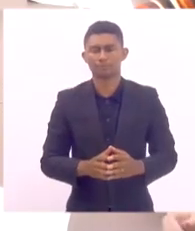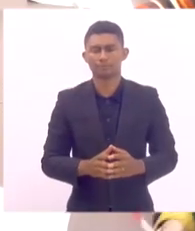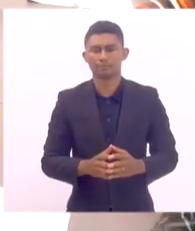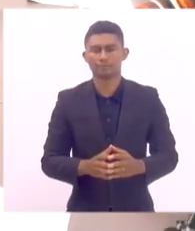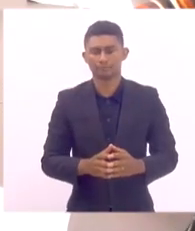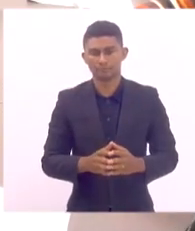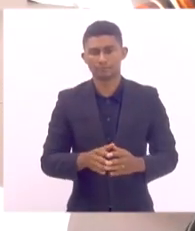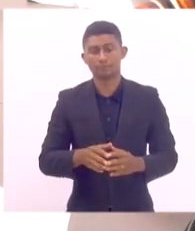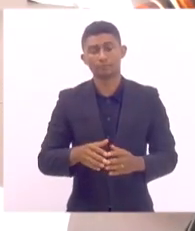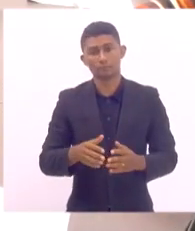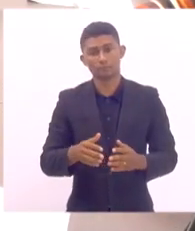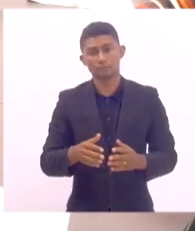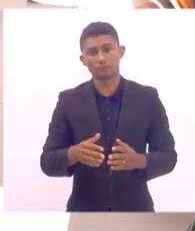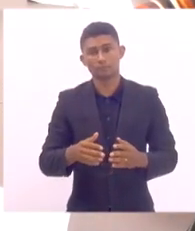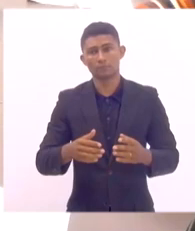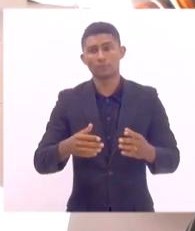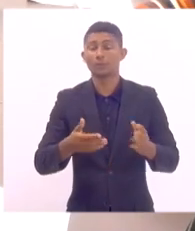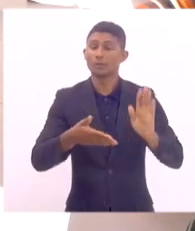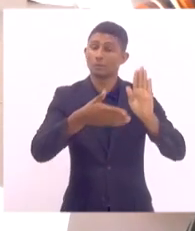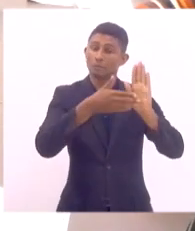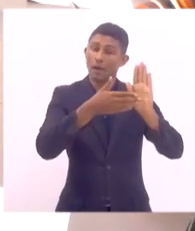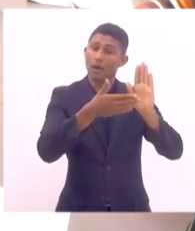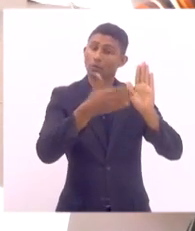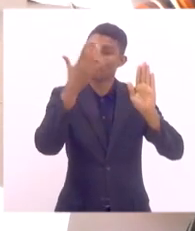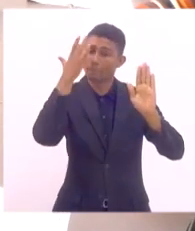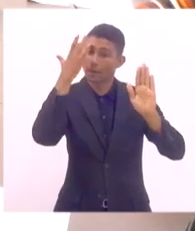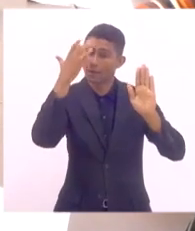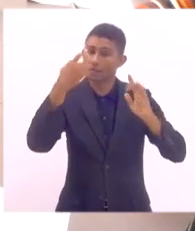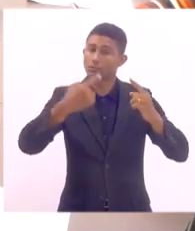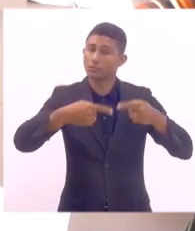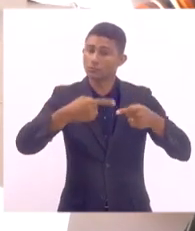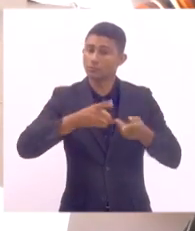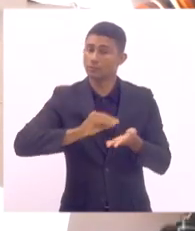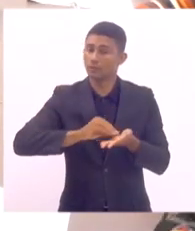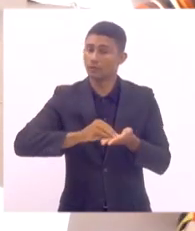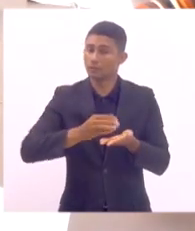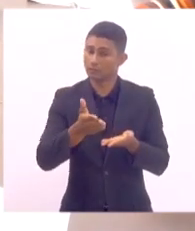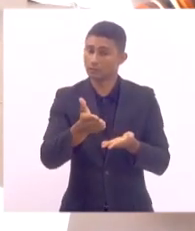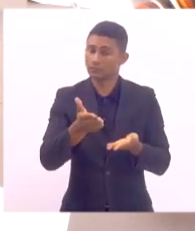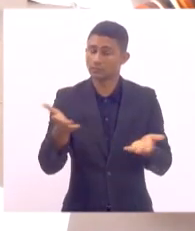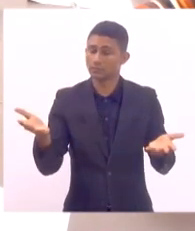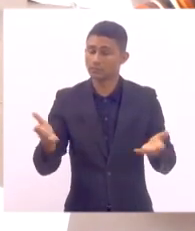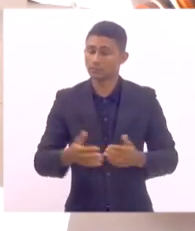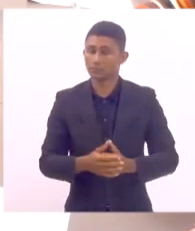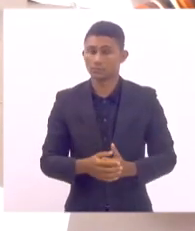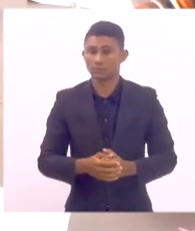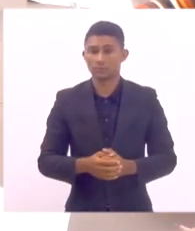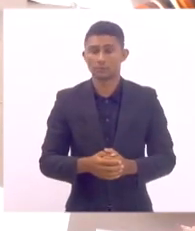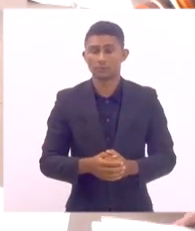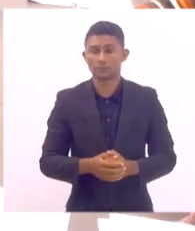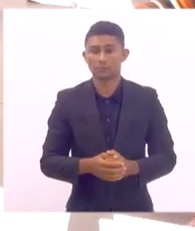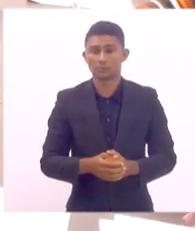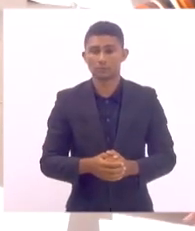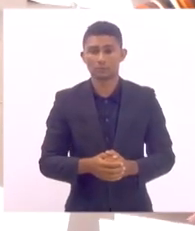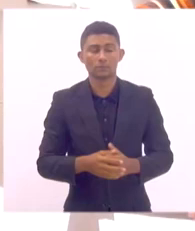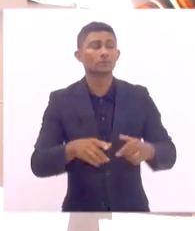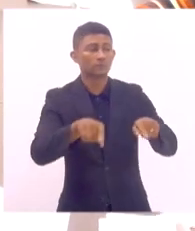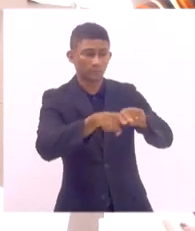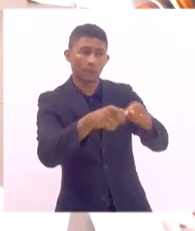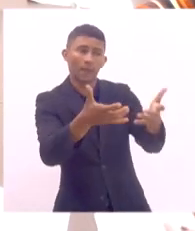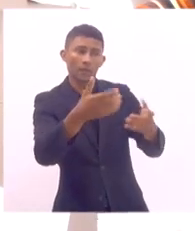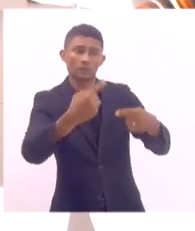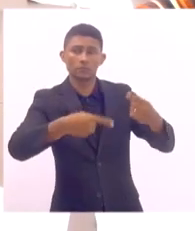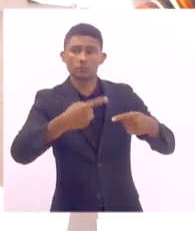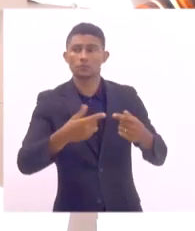A gente vai acabar não discutindo a pauta do dia de amanhã, hein? Tá. Então, eu também quero discutir aqui um pouco.